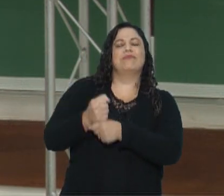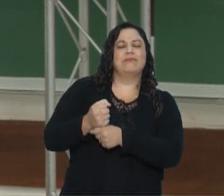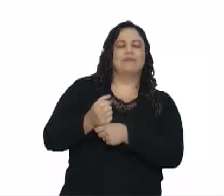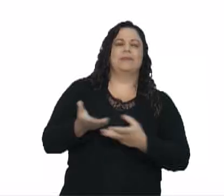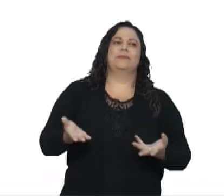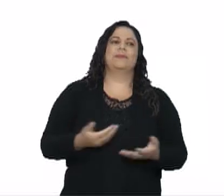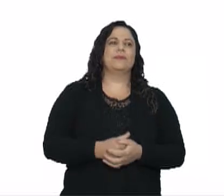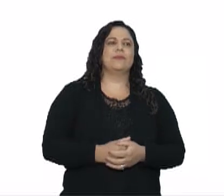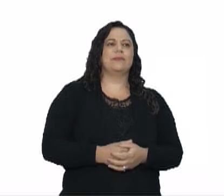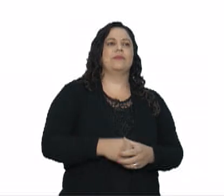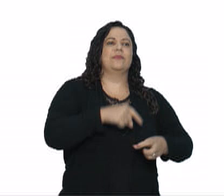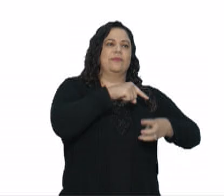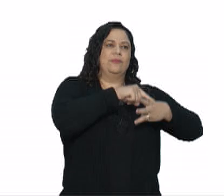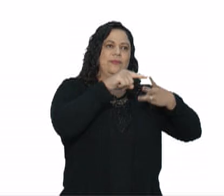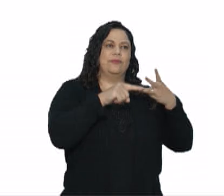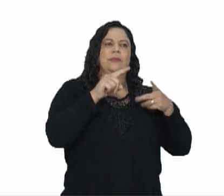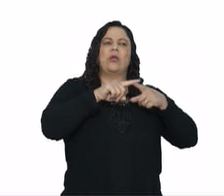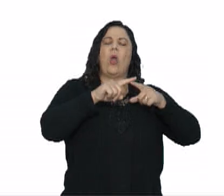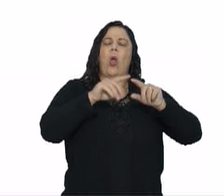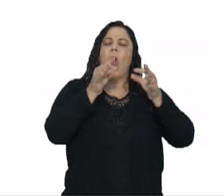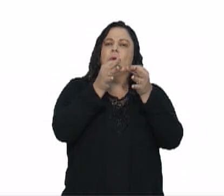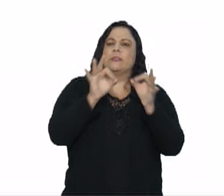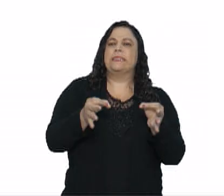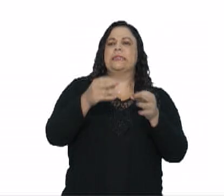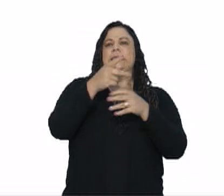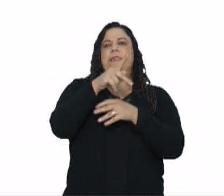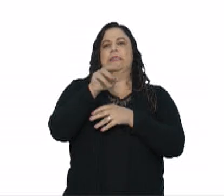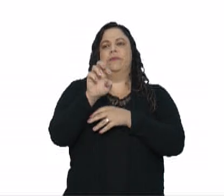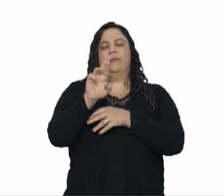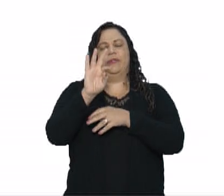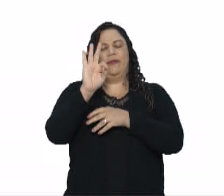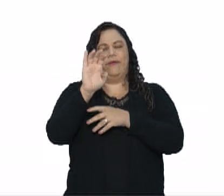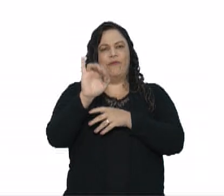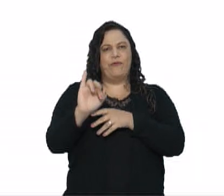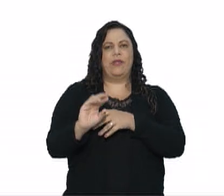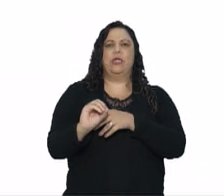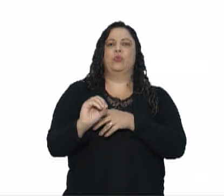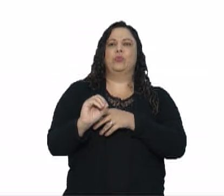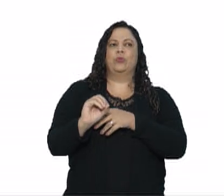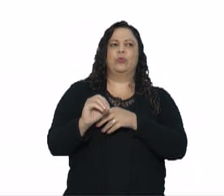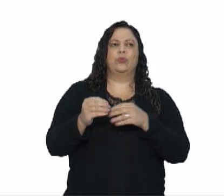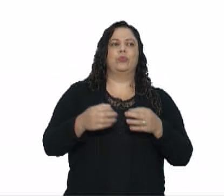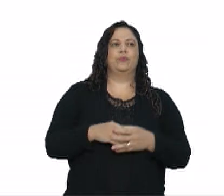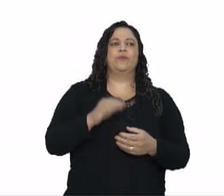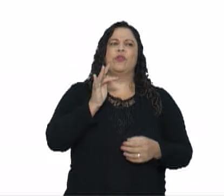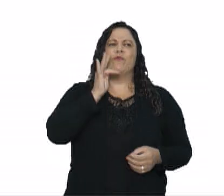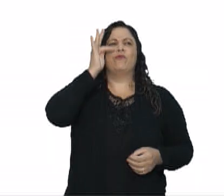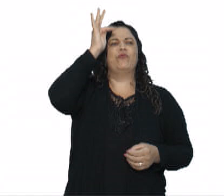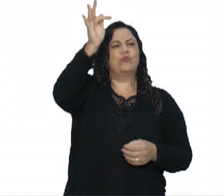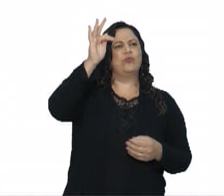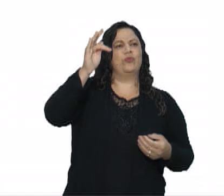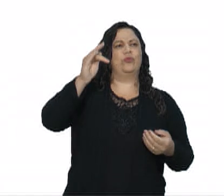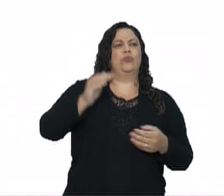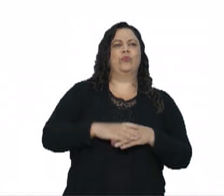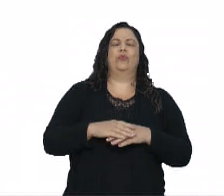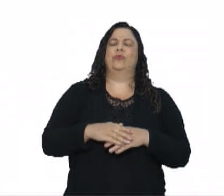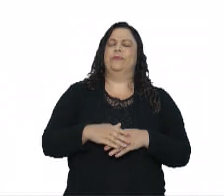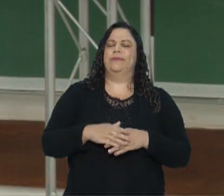simples, pretérito perfeito, pretérito imperfeito, pretérito mais que perfeito, futuro do presente, futuro